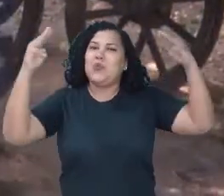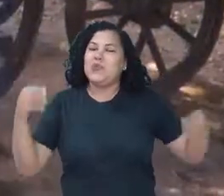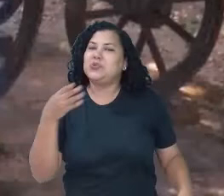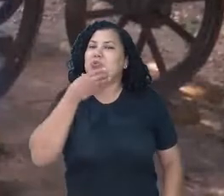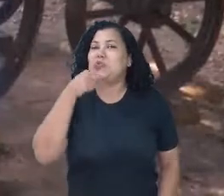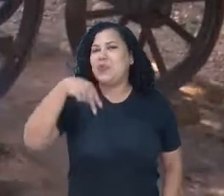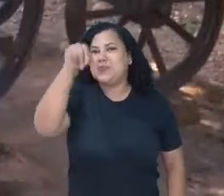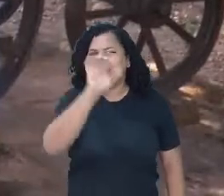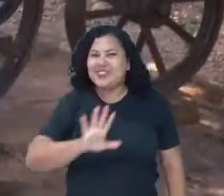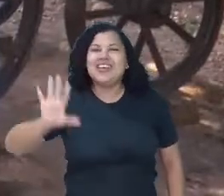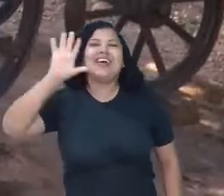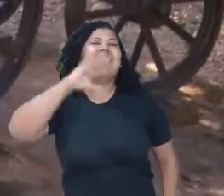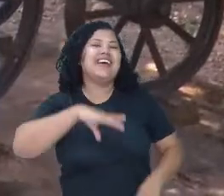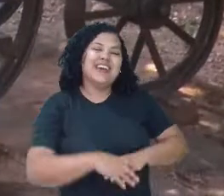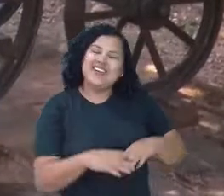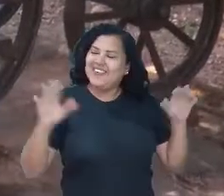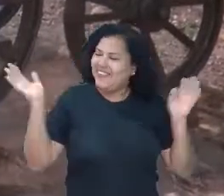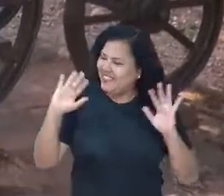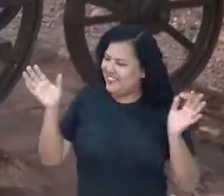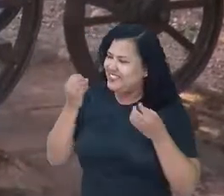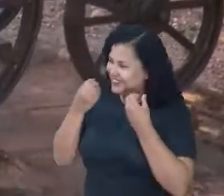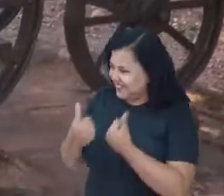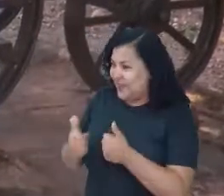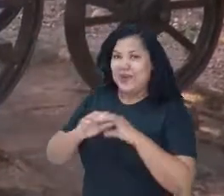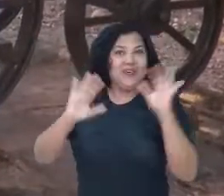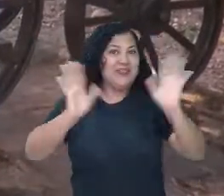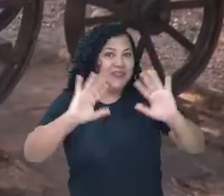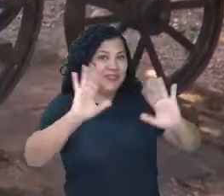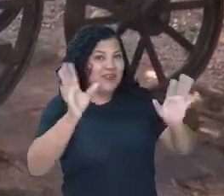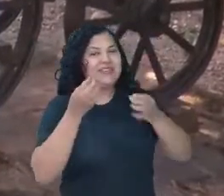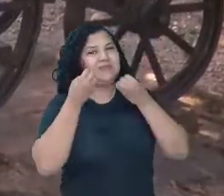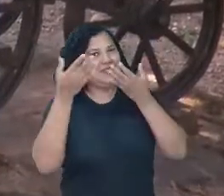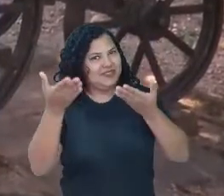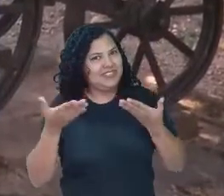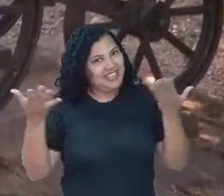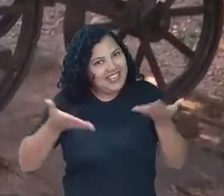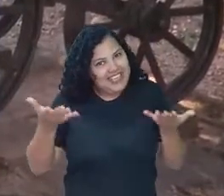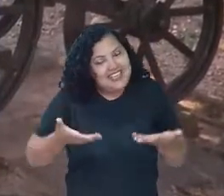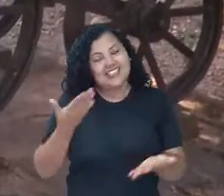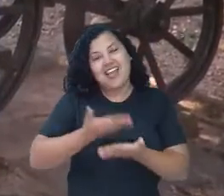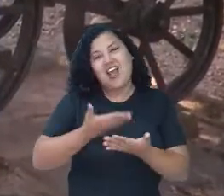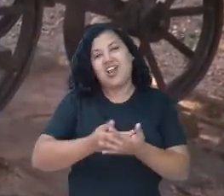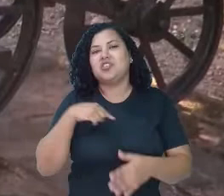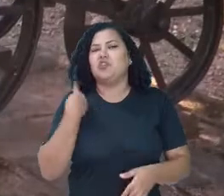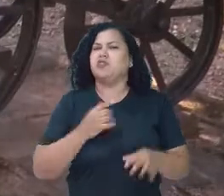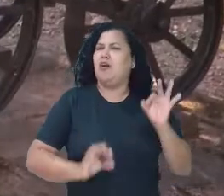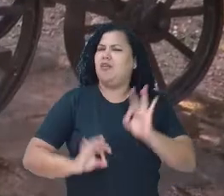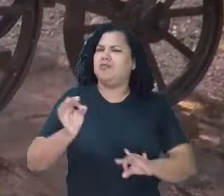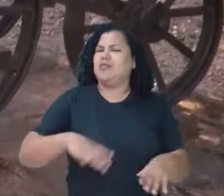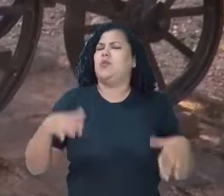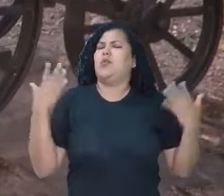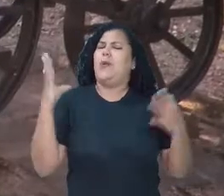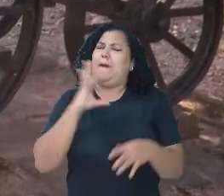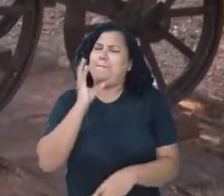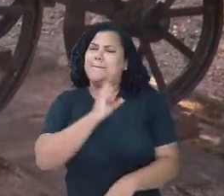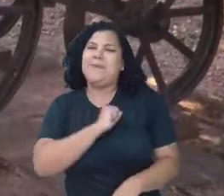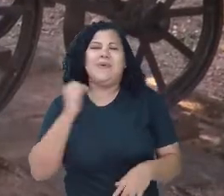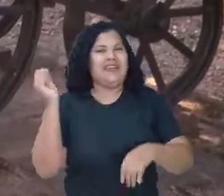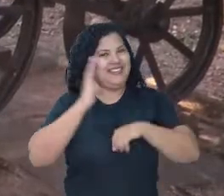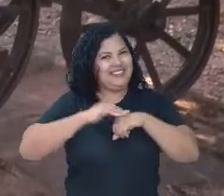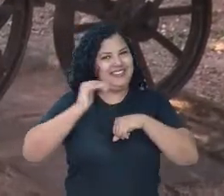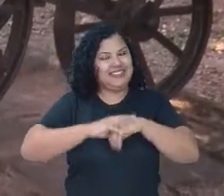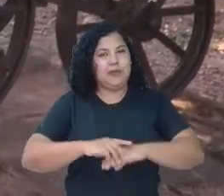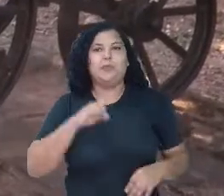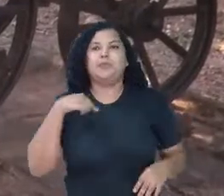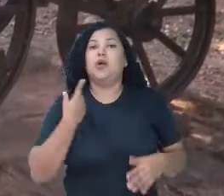Oi, Gine! Vilma, tudo bom? Oi, pessoal, sejam bem-vindos a essa aula que a gente está fazendo com todo amor e carinho para vocês, né? A gente